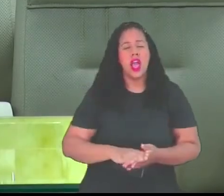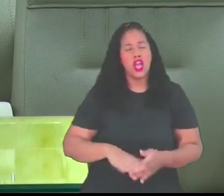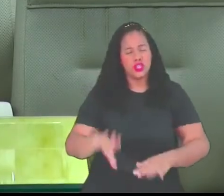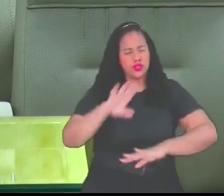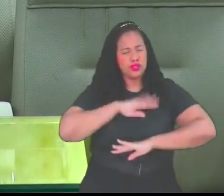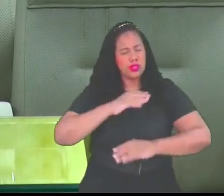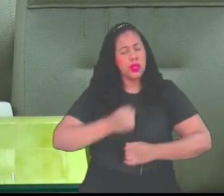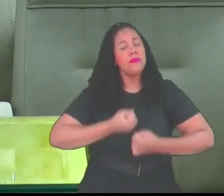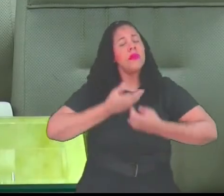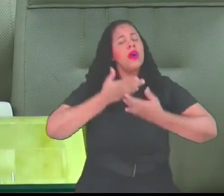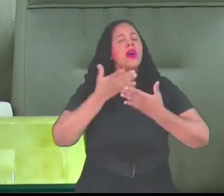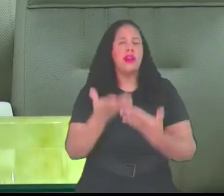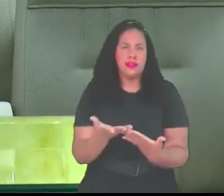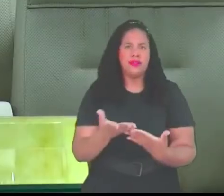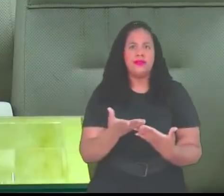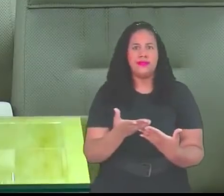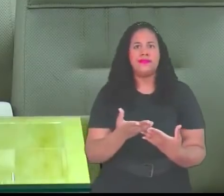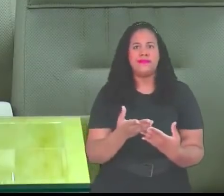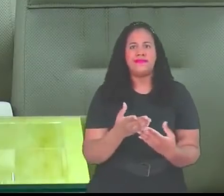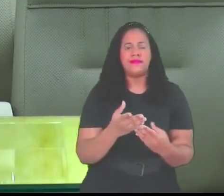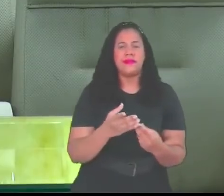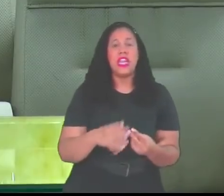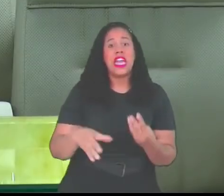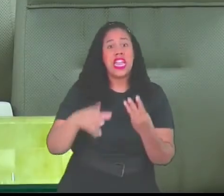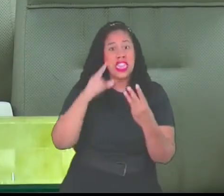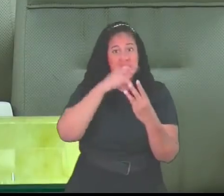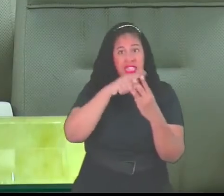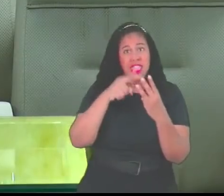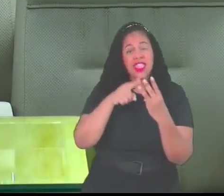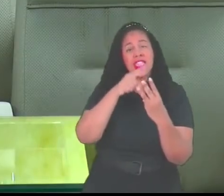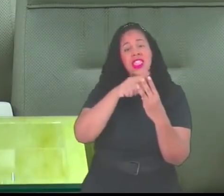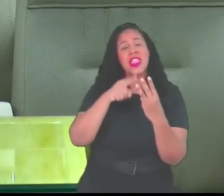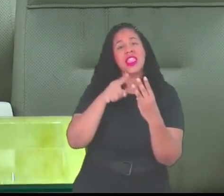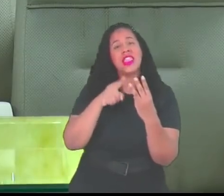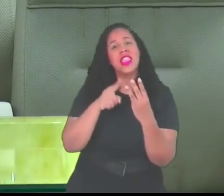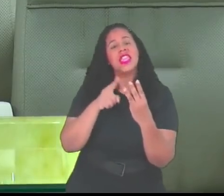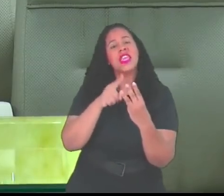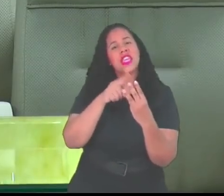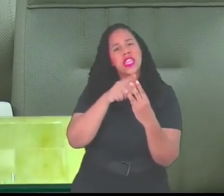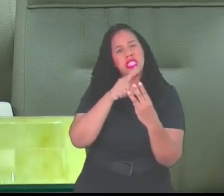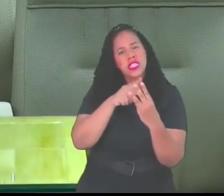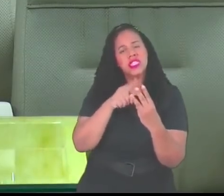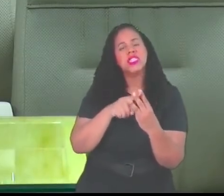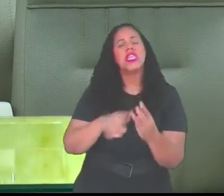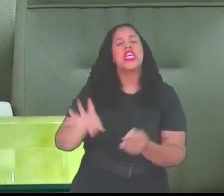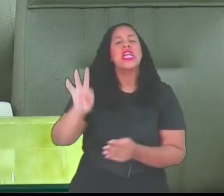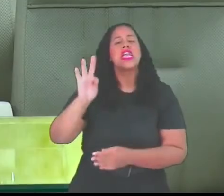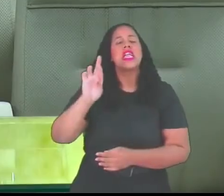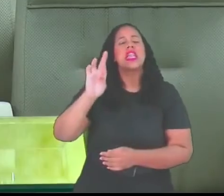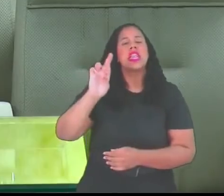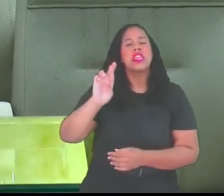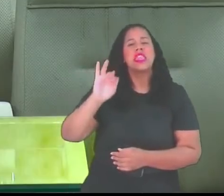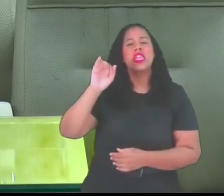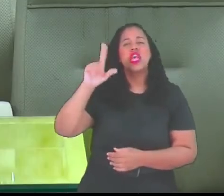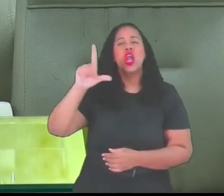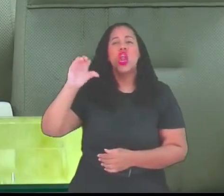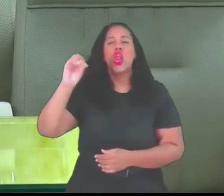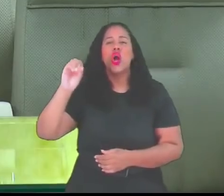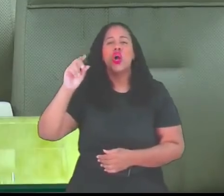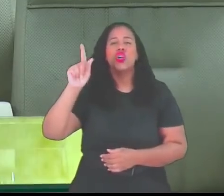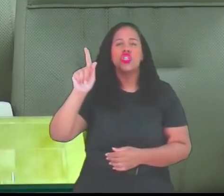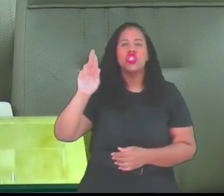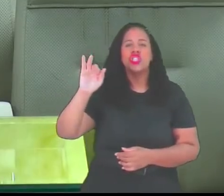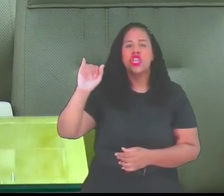uma trilogia de algo que aconteceu, que ficou marcado na vida